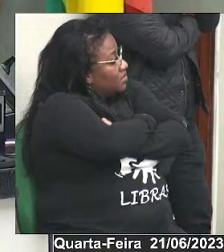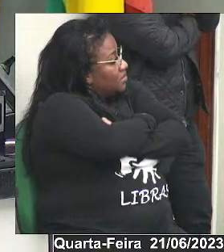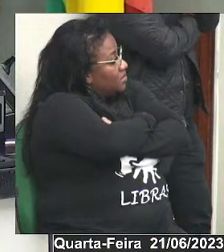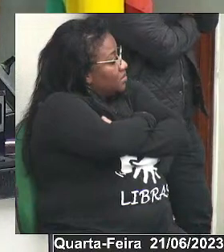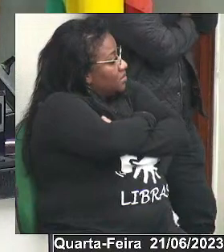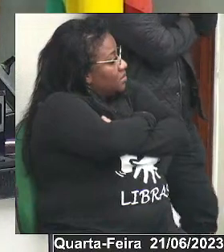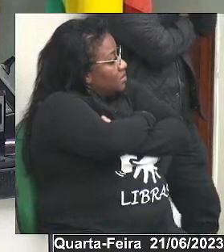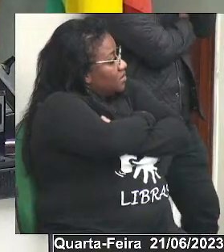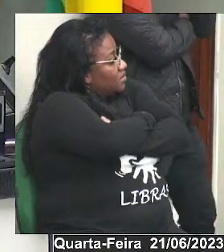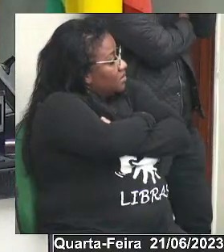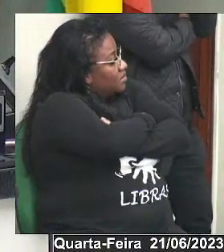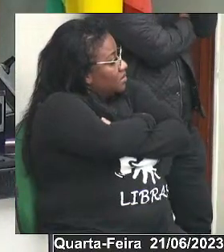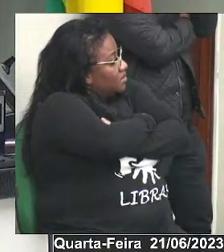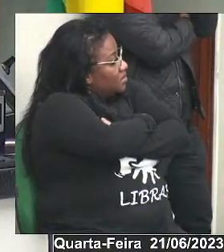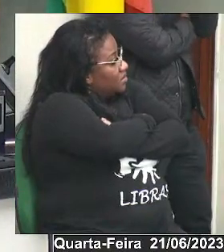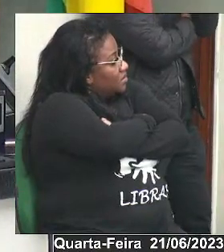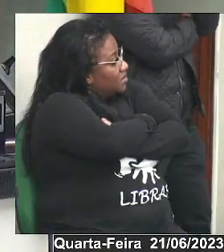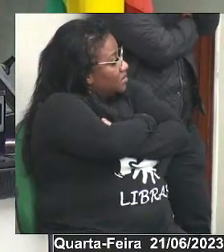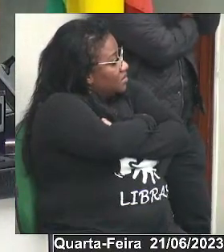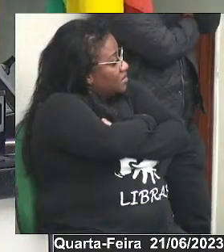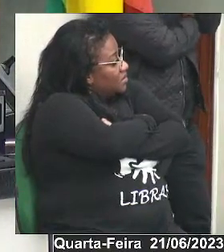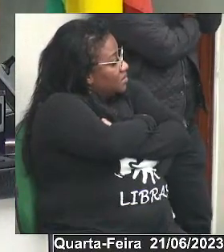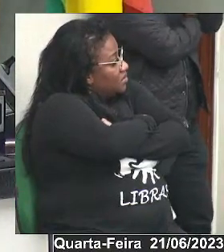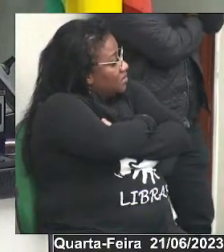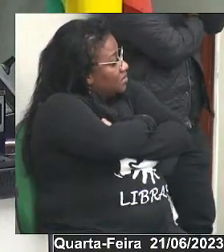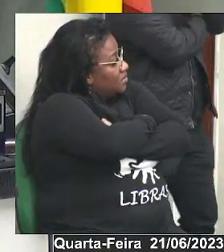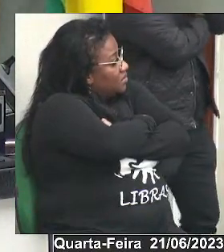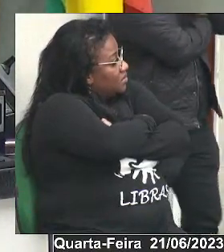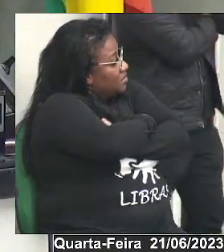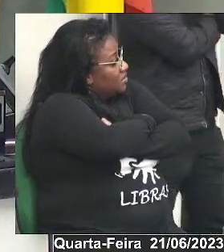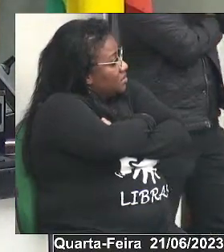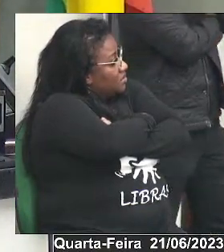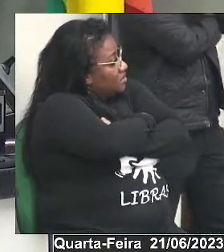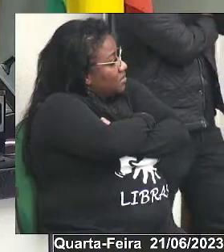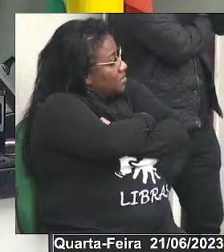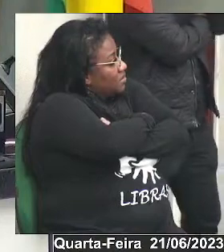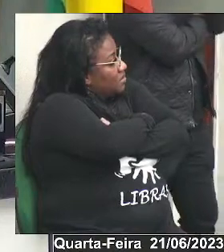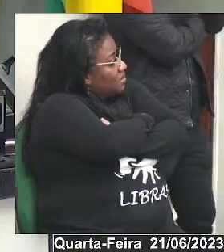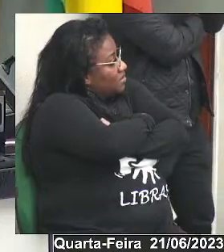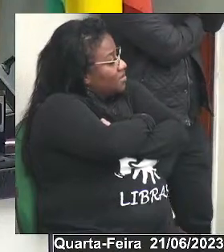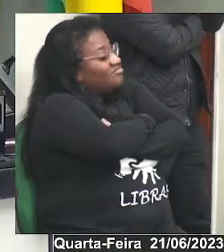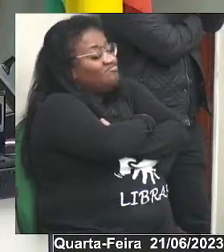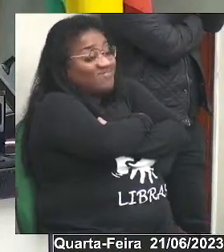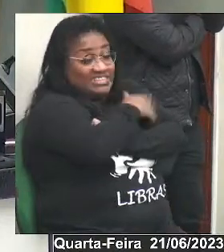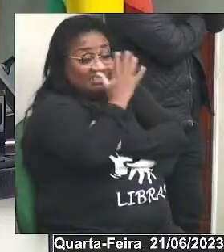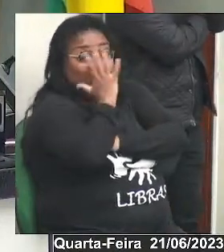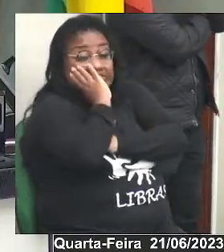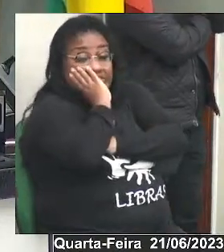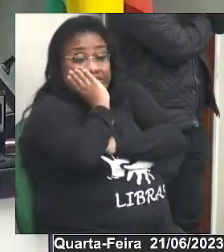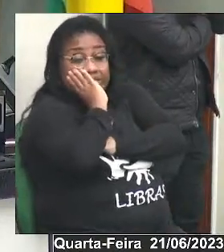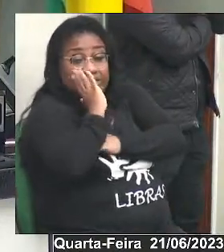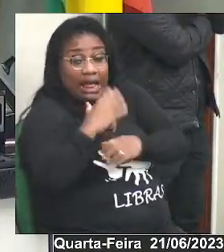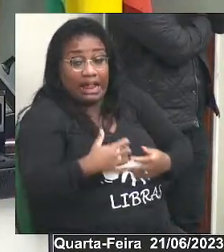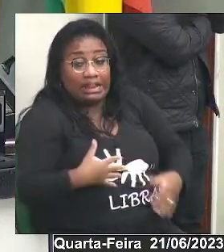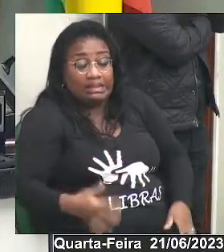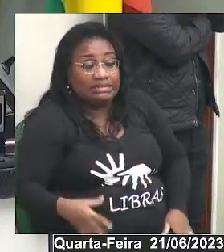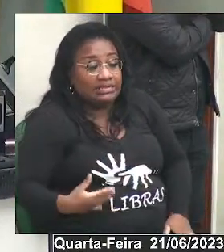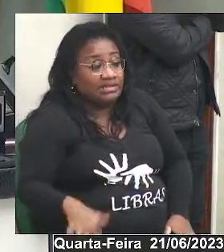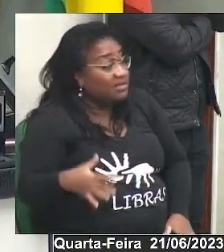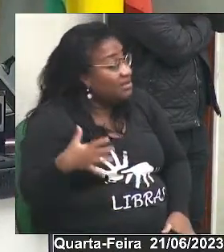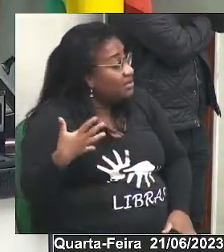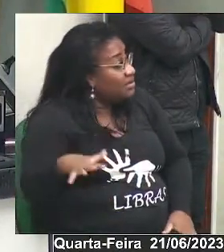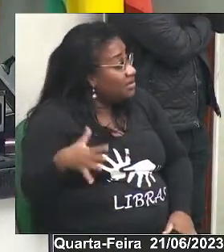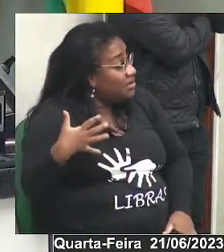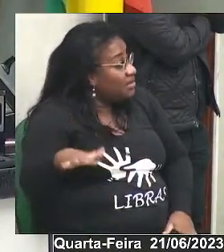que o bandido não tinha opção, que a opção dele é a biqueira ou a pistola. Quem cresce na periferia e não tem essas oportunidades, só